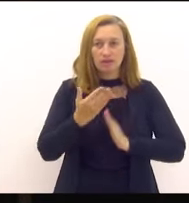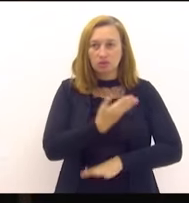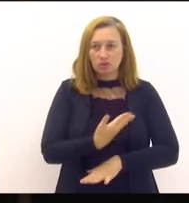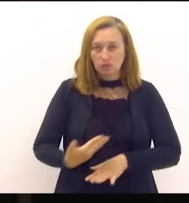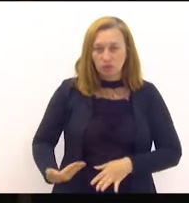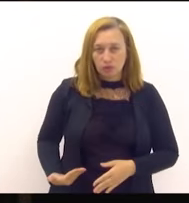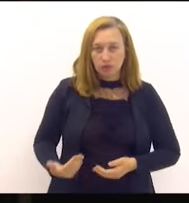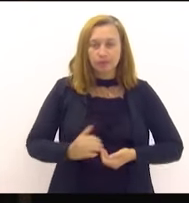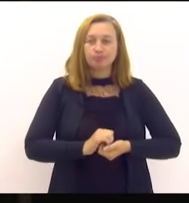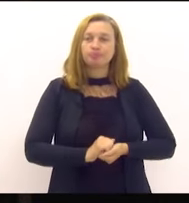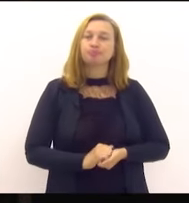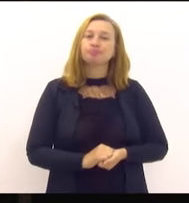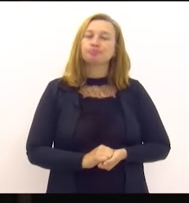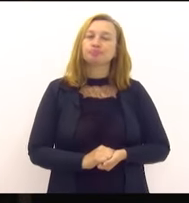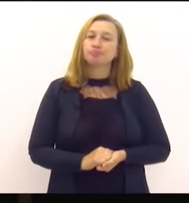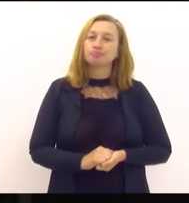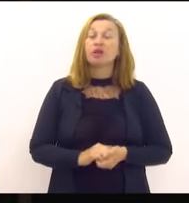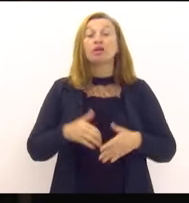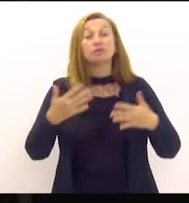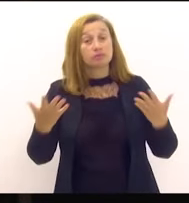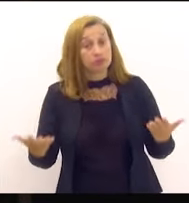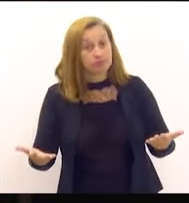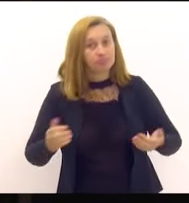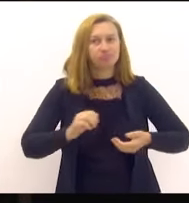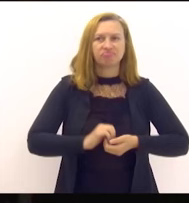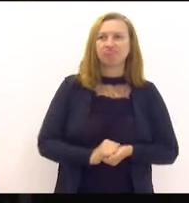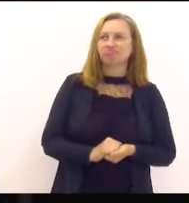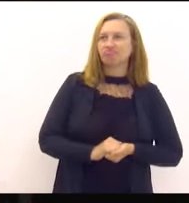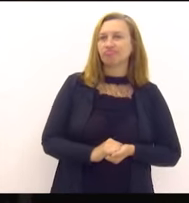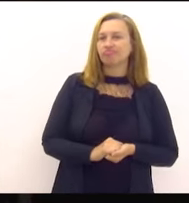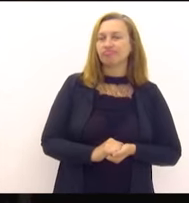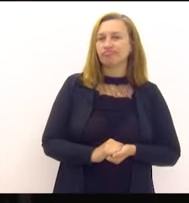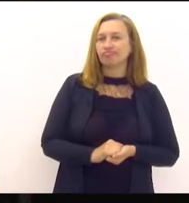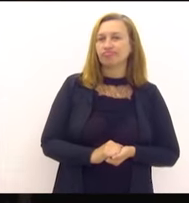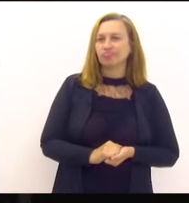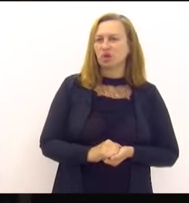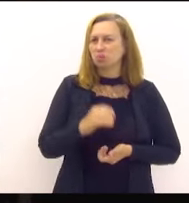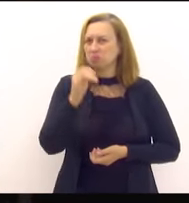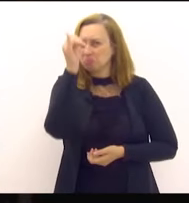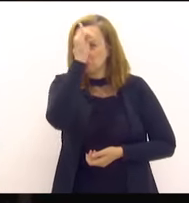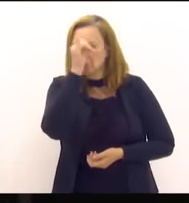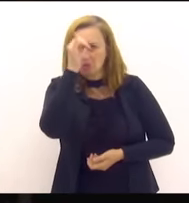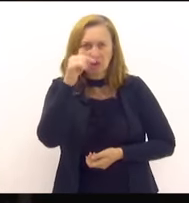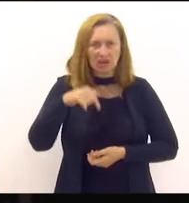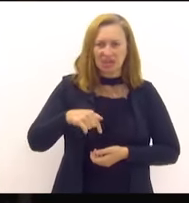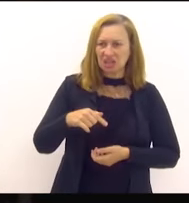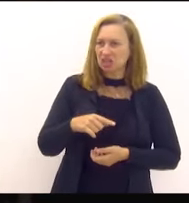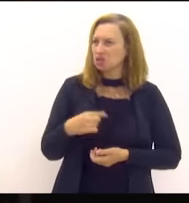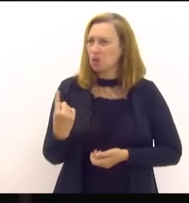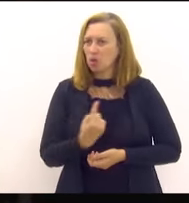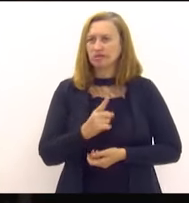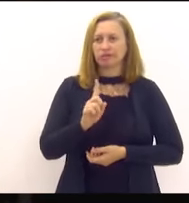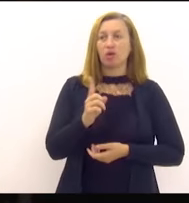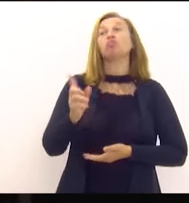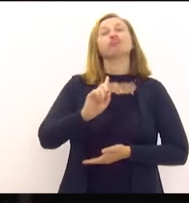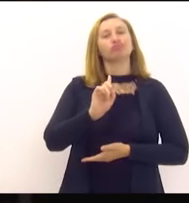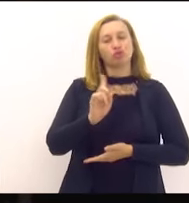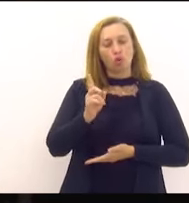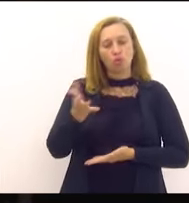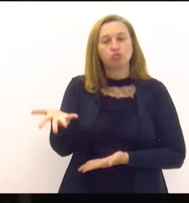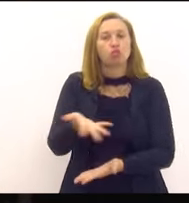para o parlamento estadual. Então, não há aqui tolo, todos nós compartilhamos